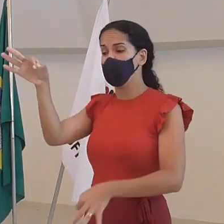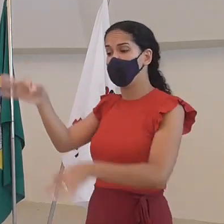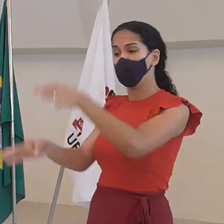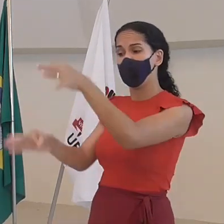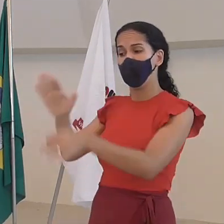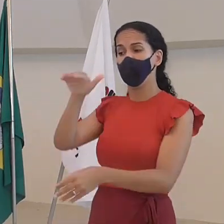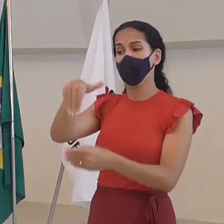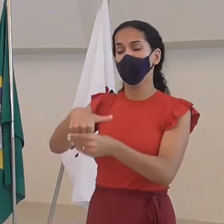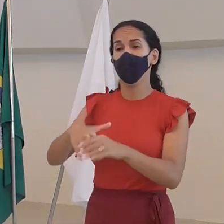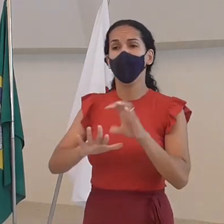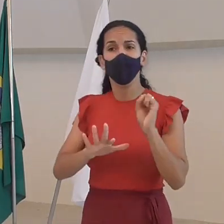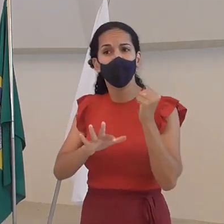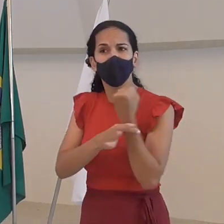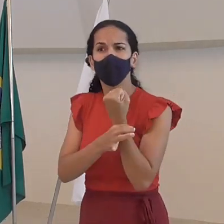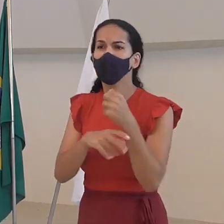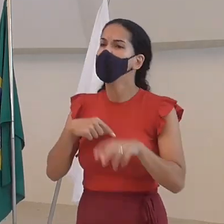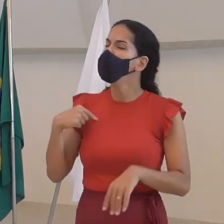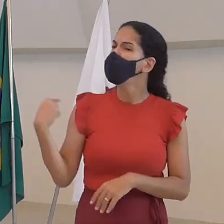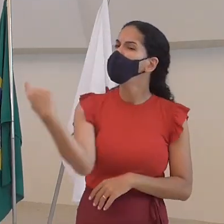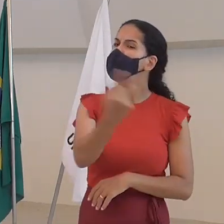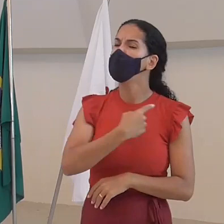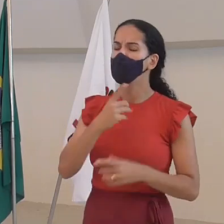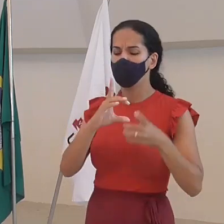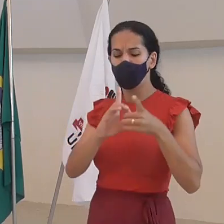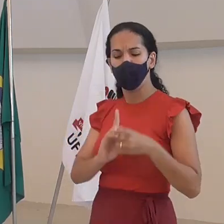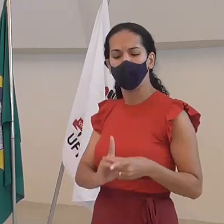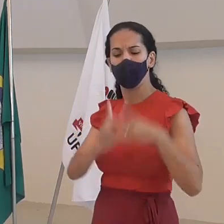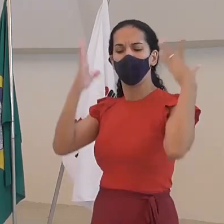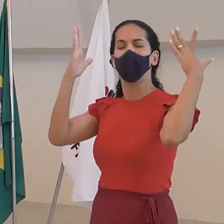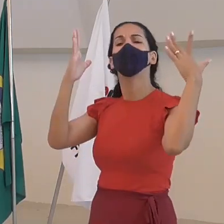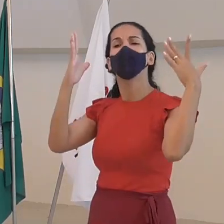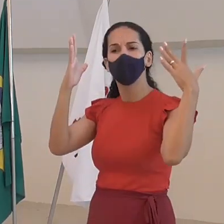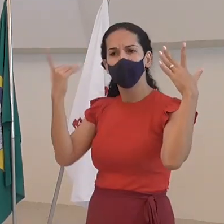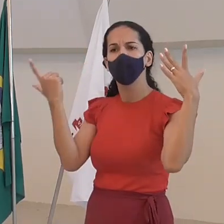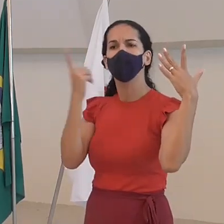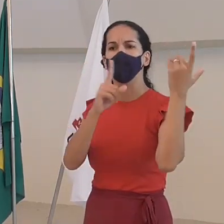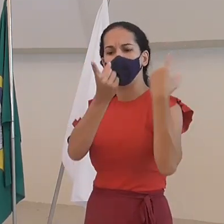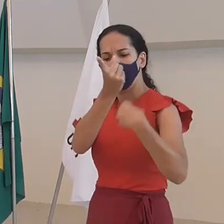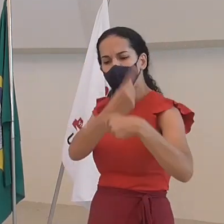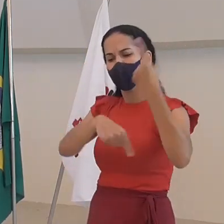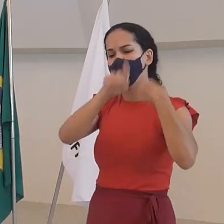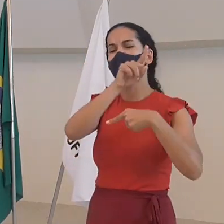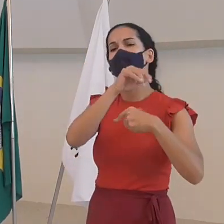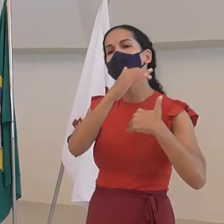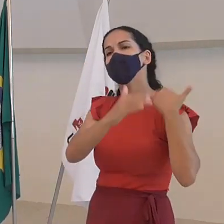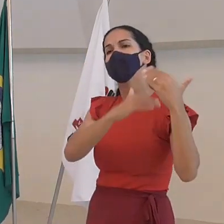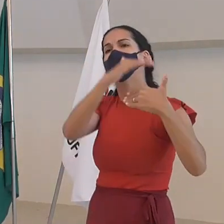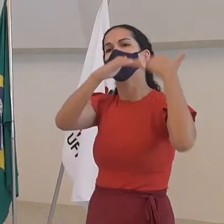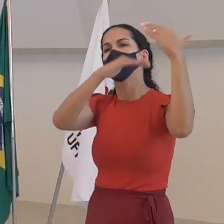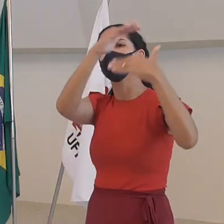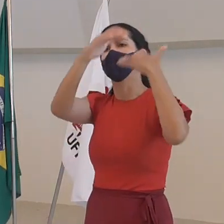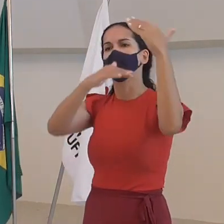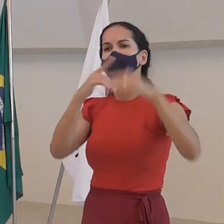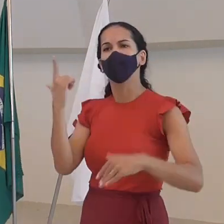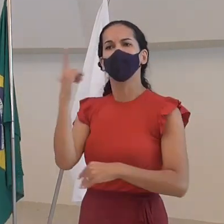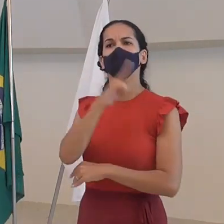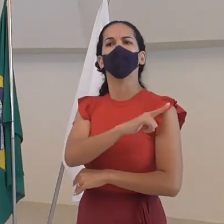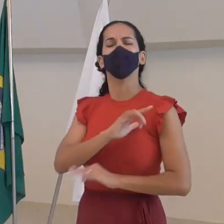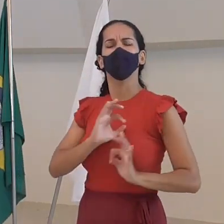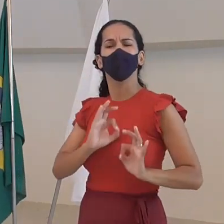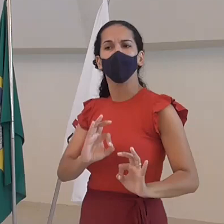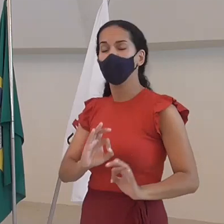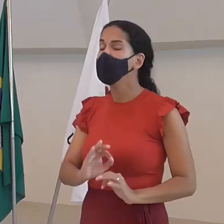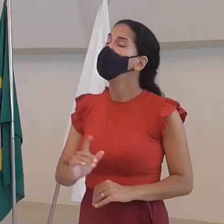eleitoral. Nossa democracia cresceu e amadureceu. Mas muito ainda há de ser